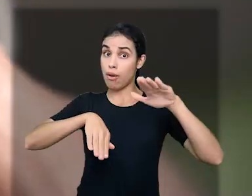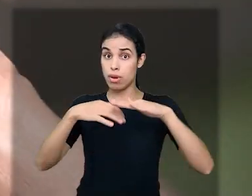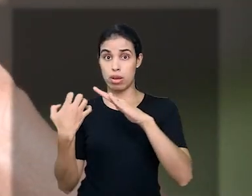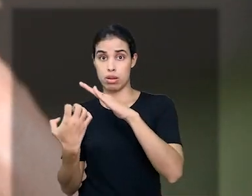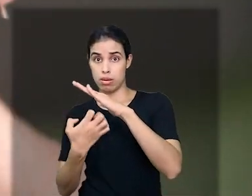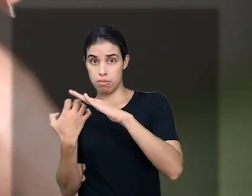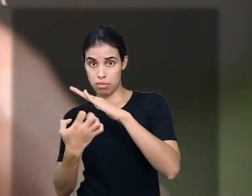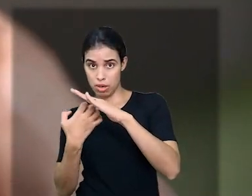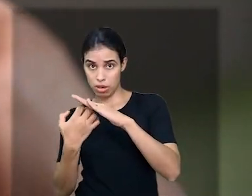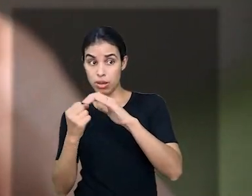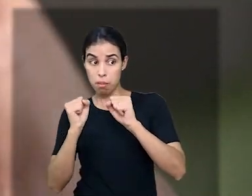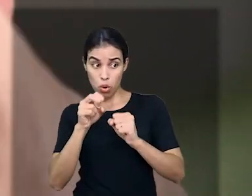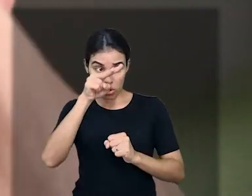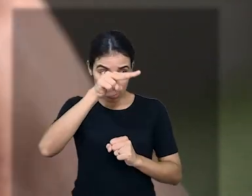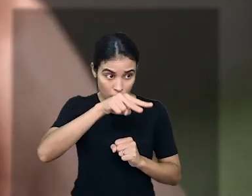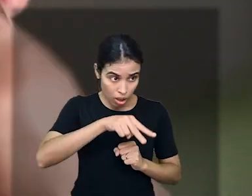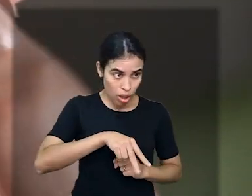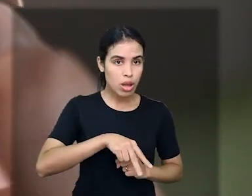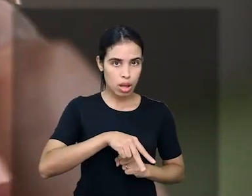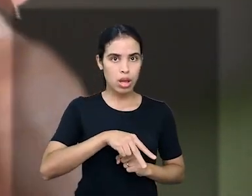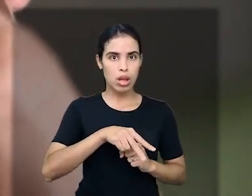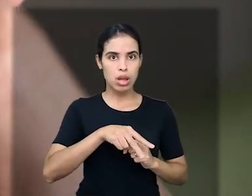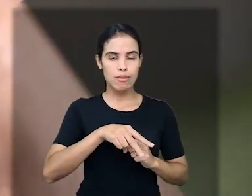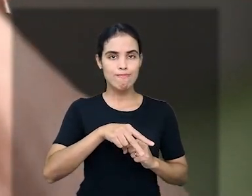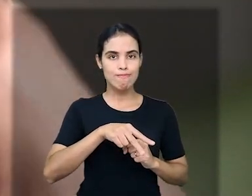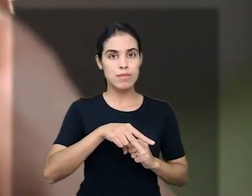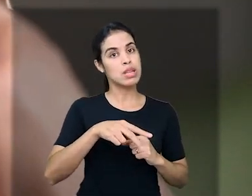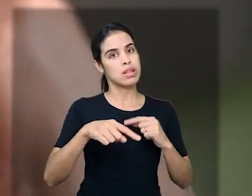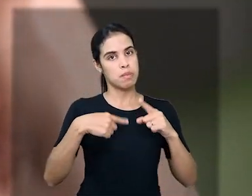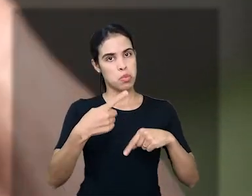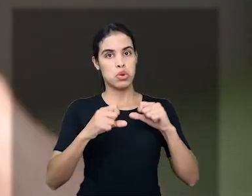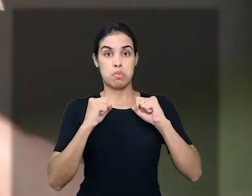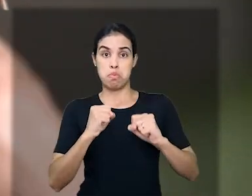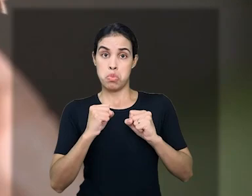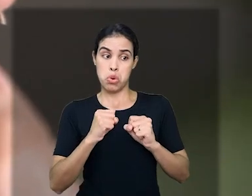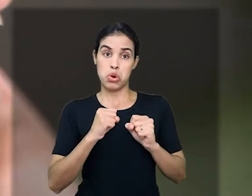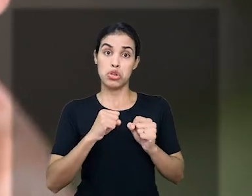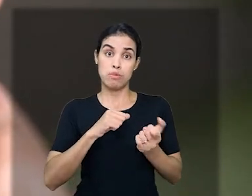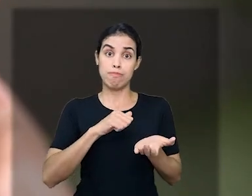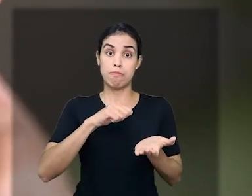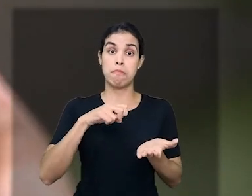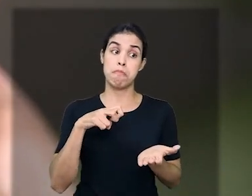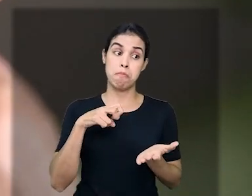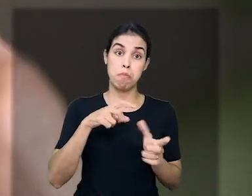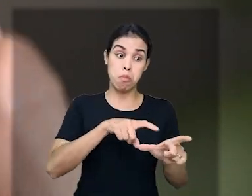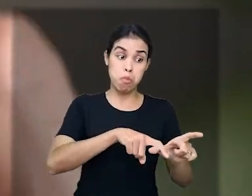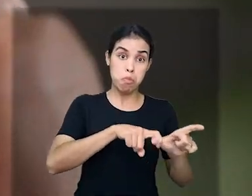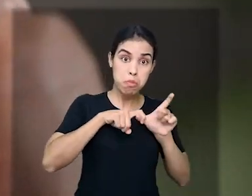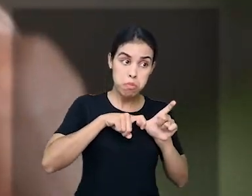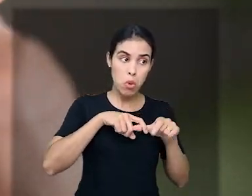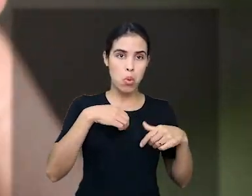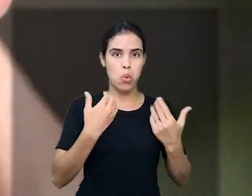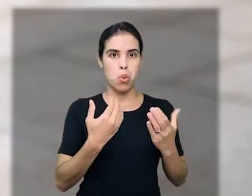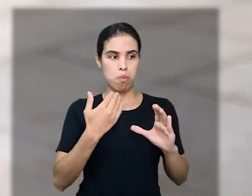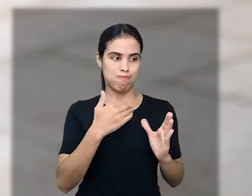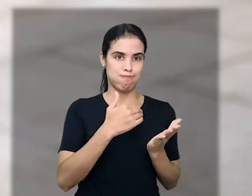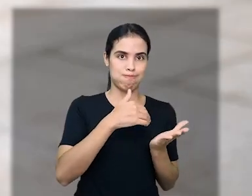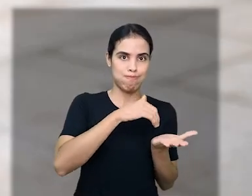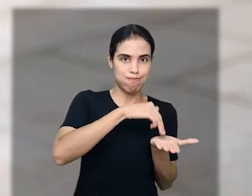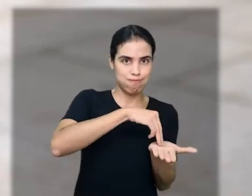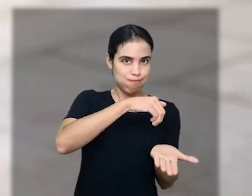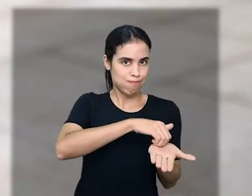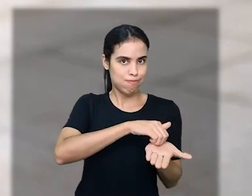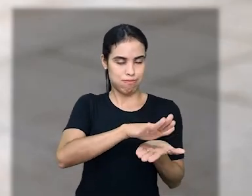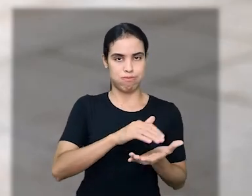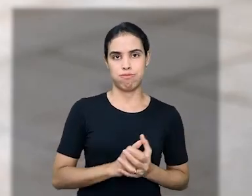a mensagem do funcionário e ter razão em alguma medida de repressão ou punição contra o trabalhador. Os